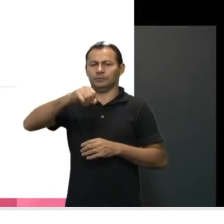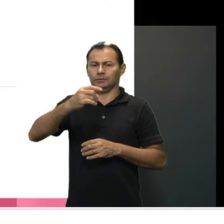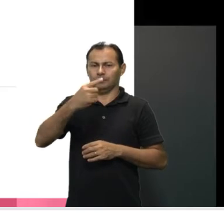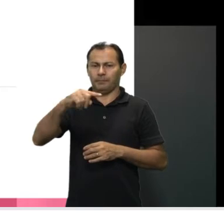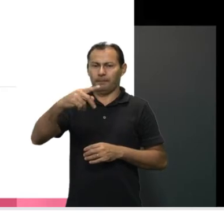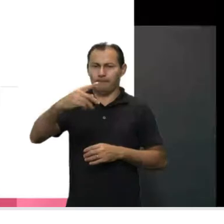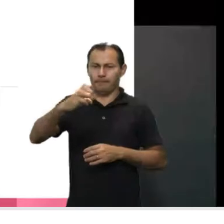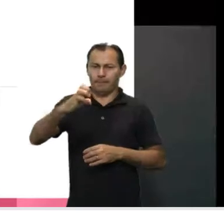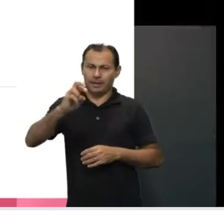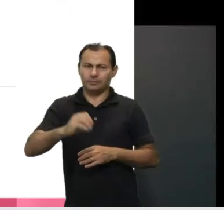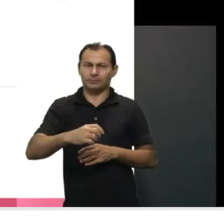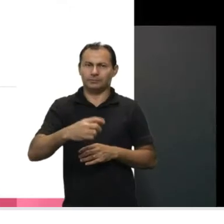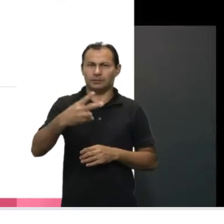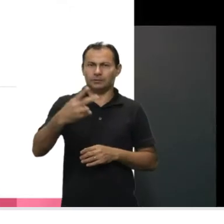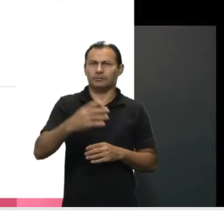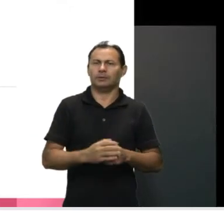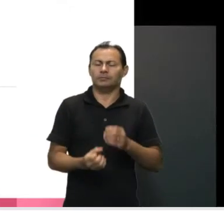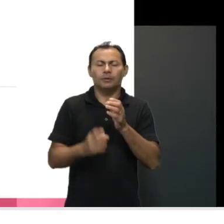mas em